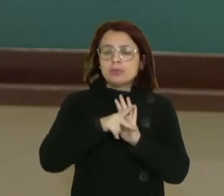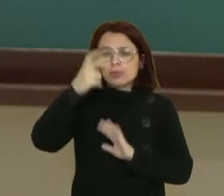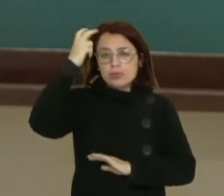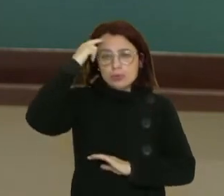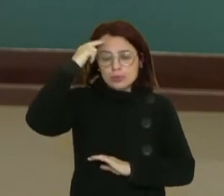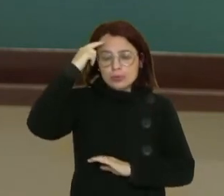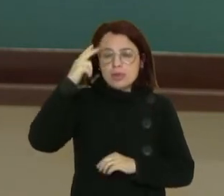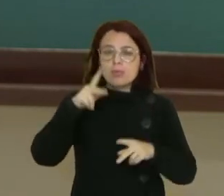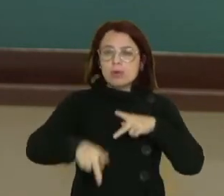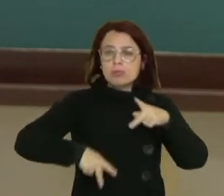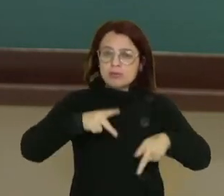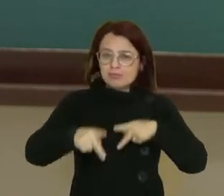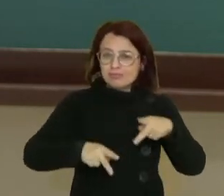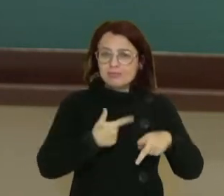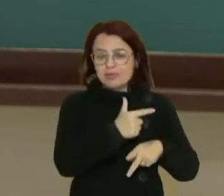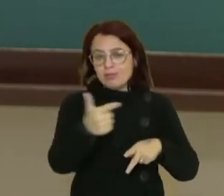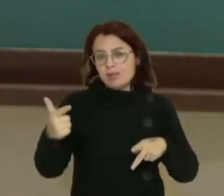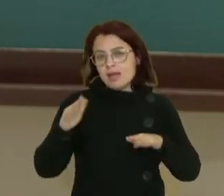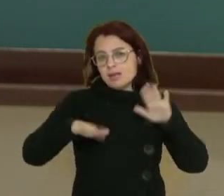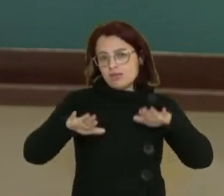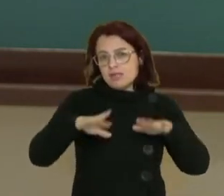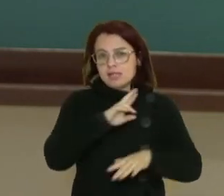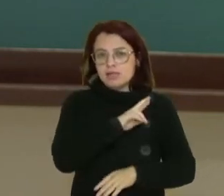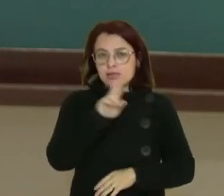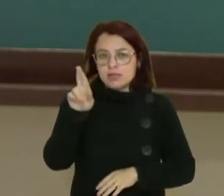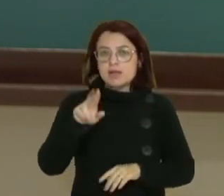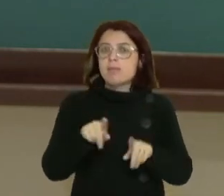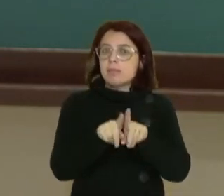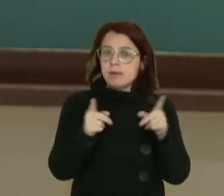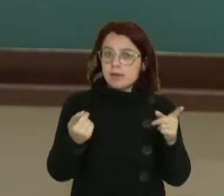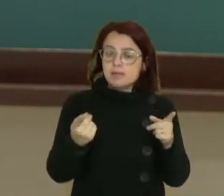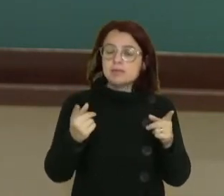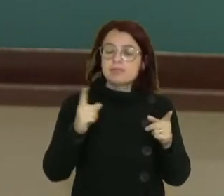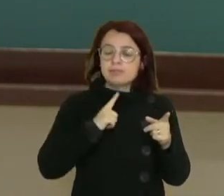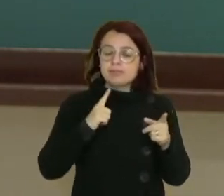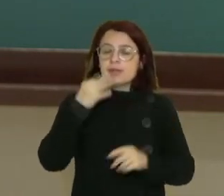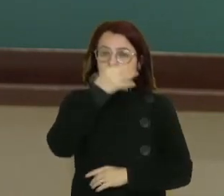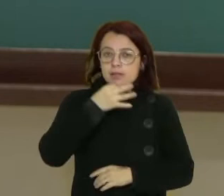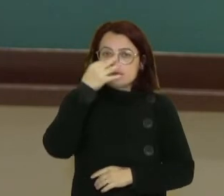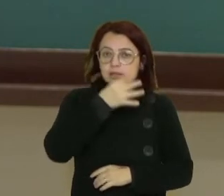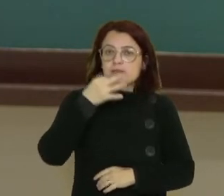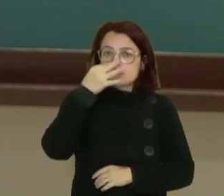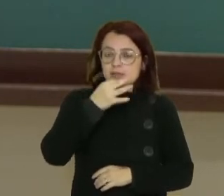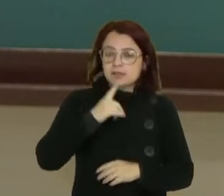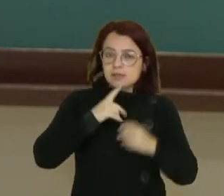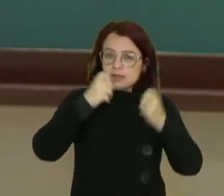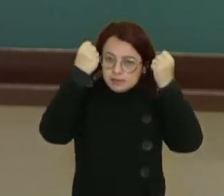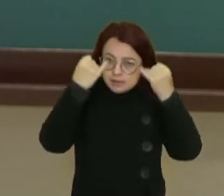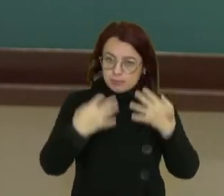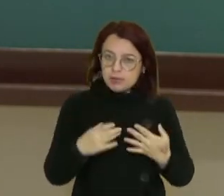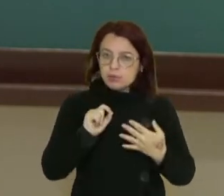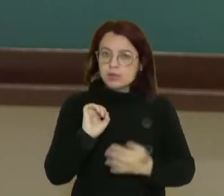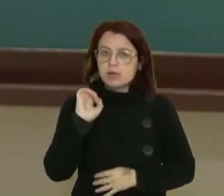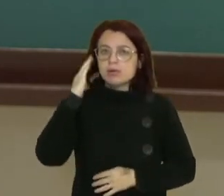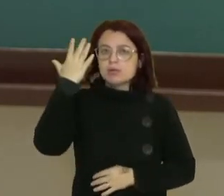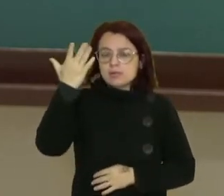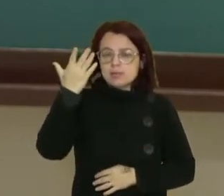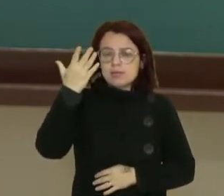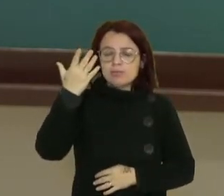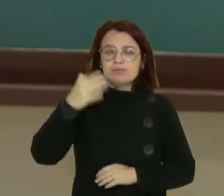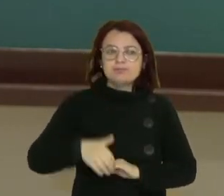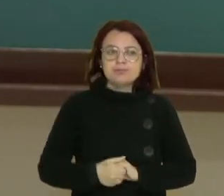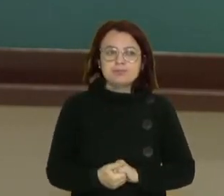sempre ela possui um apelo religioso. Mas elas são narrativas que também explicam acontecimentos misteriosos